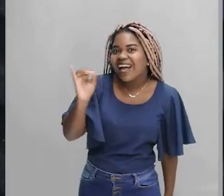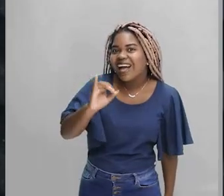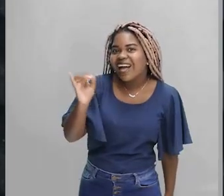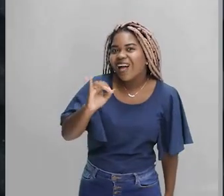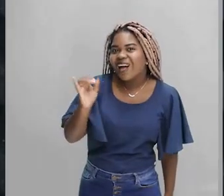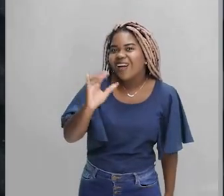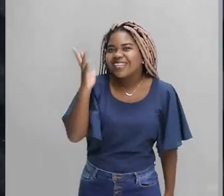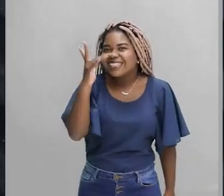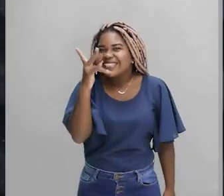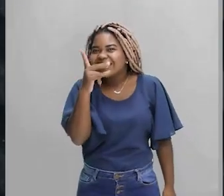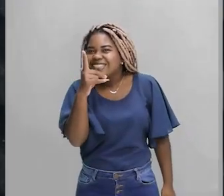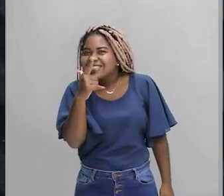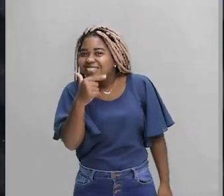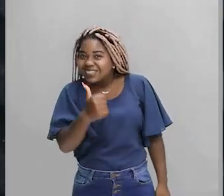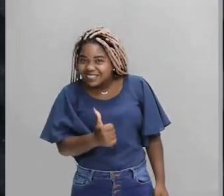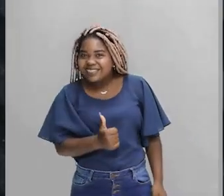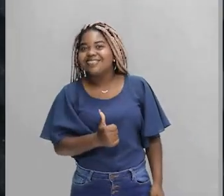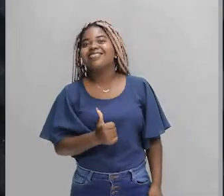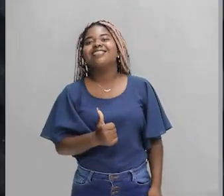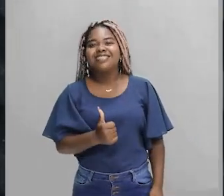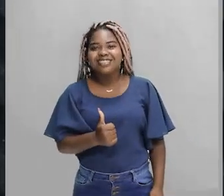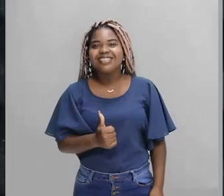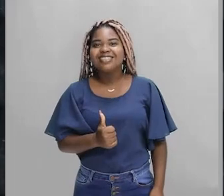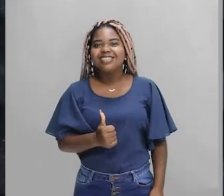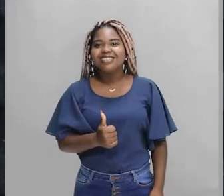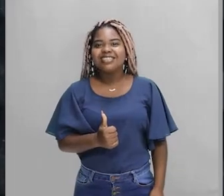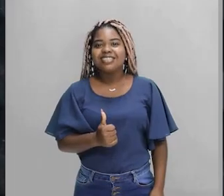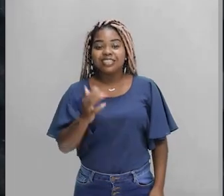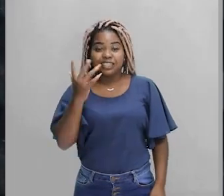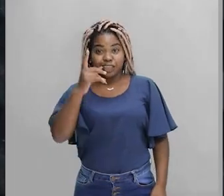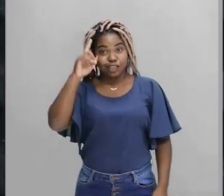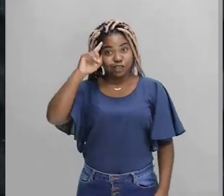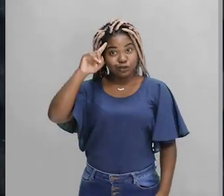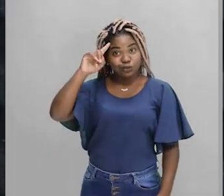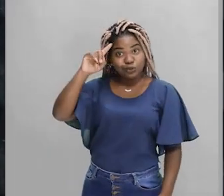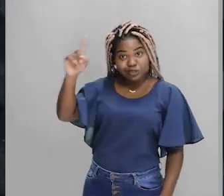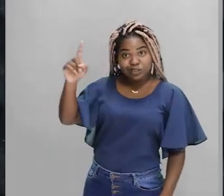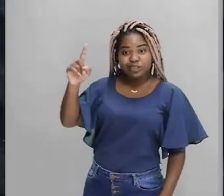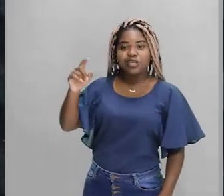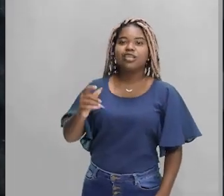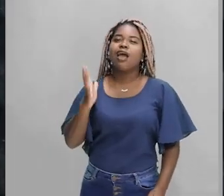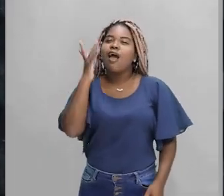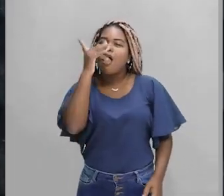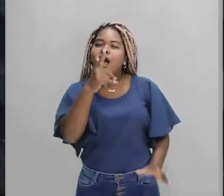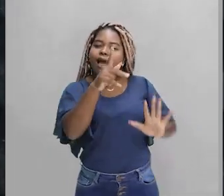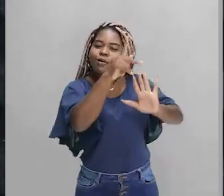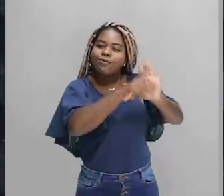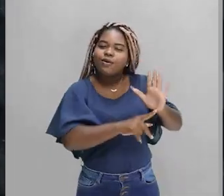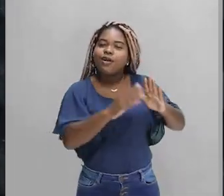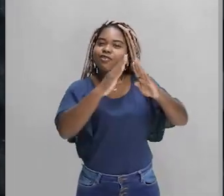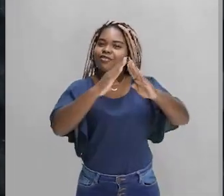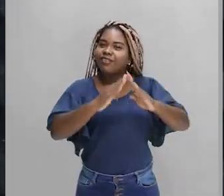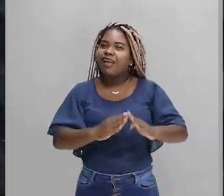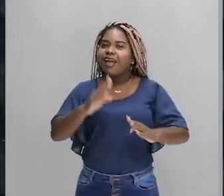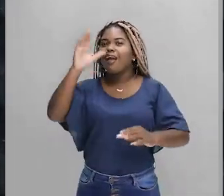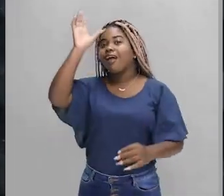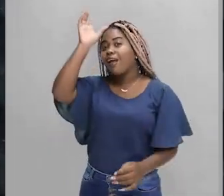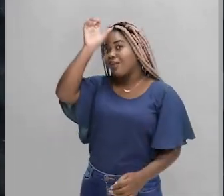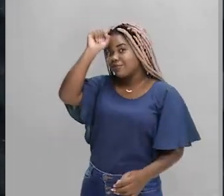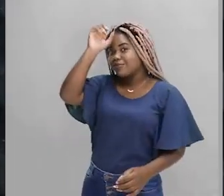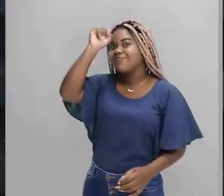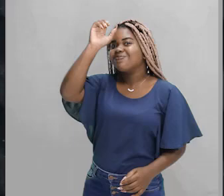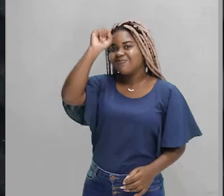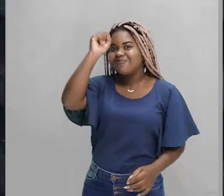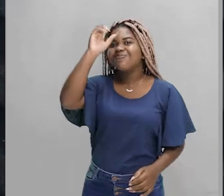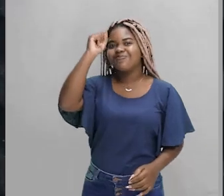galera bonita, mais uma vez nesse belo dia, nesse belo projeto. Fique em casa aprendendo,